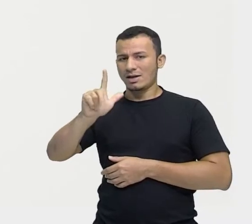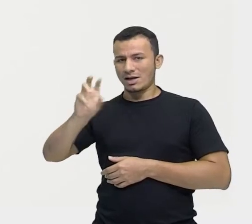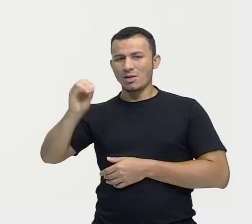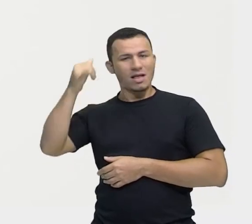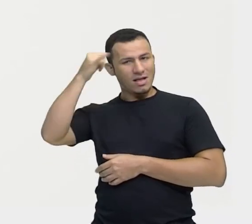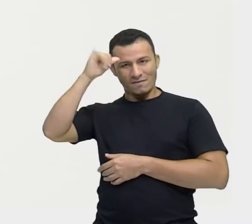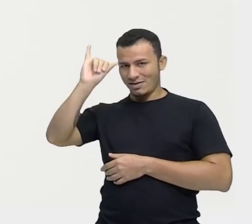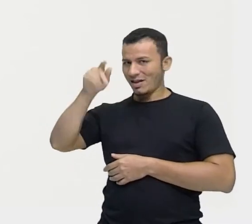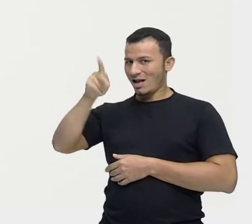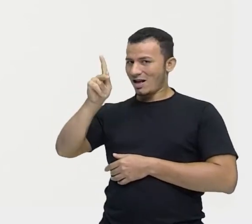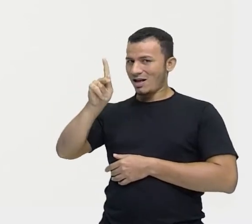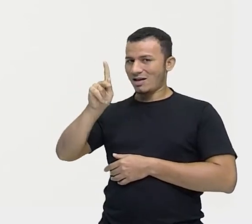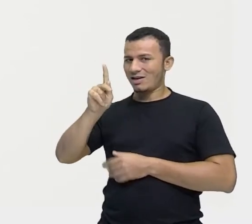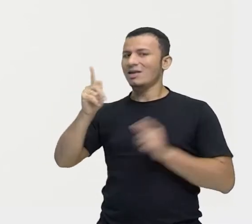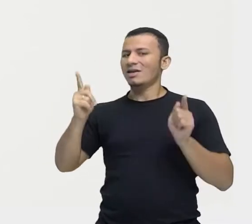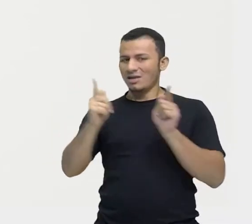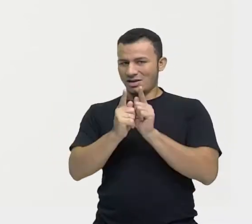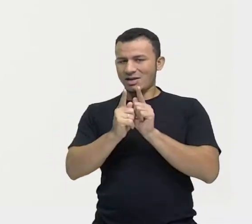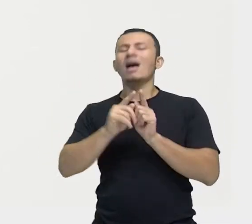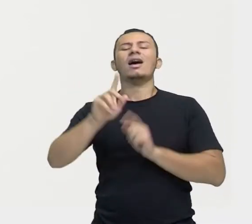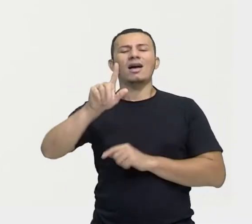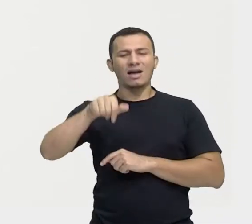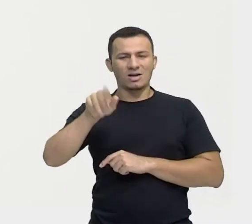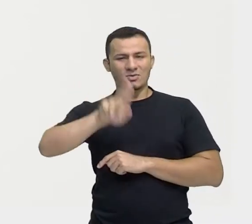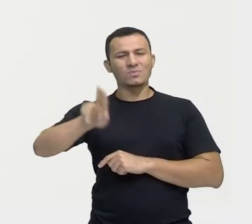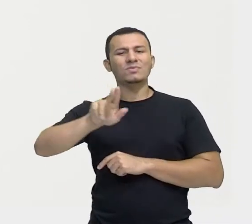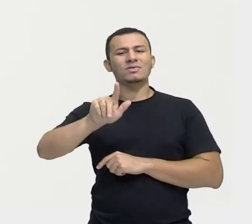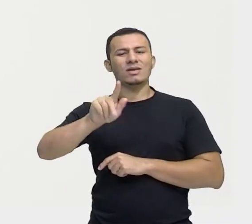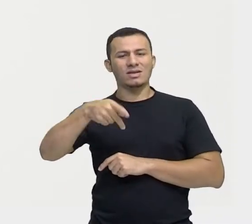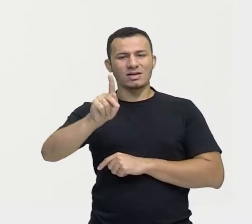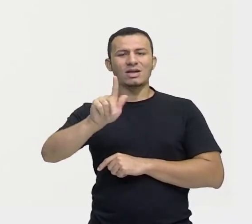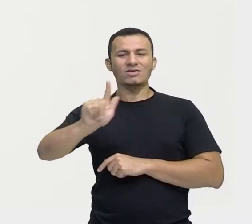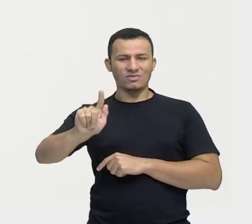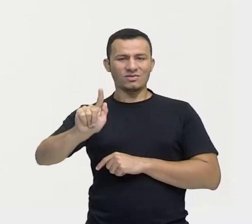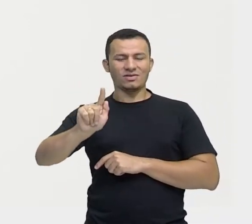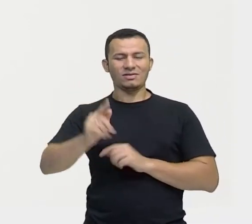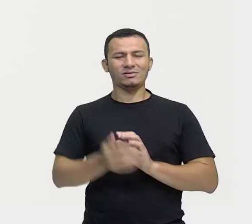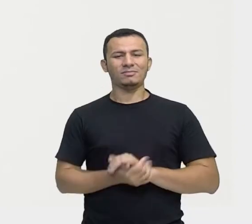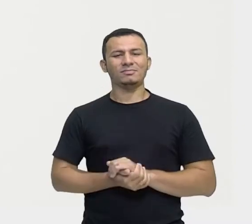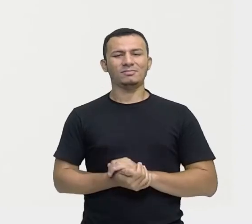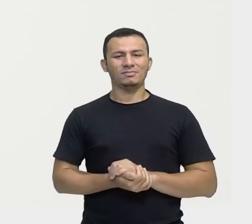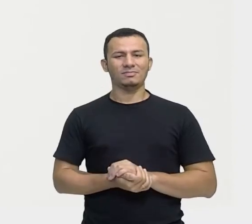escrita. Só a abreviação que se usa KG. Muito bem.